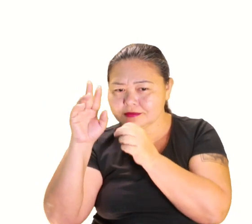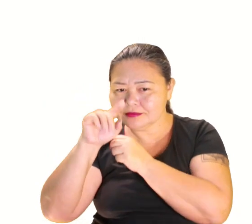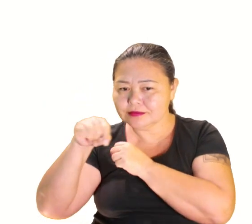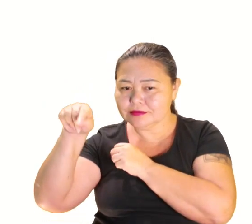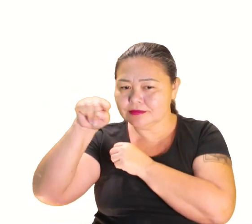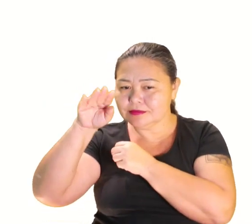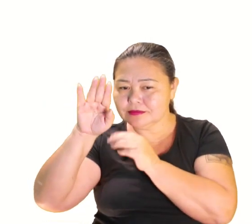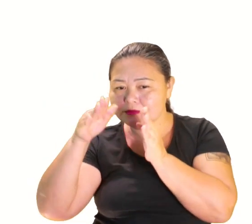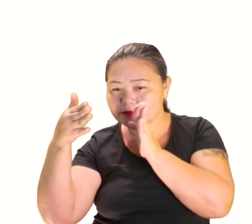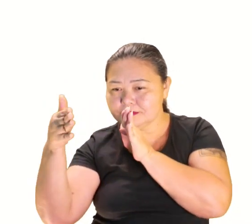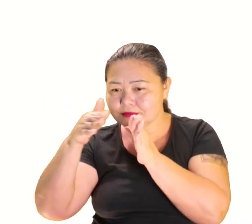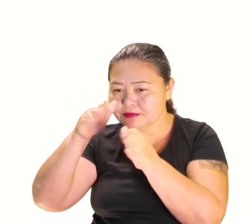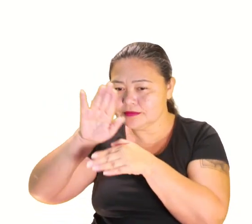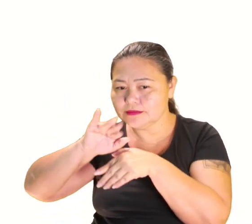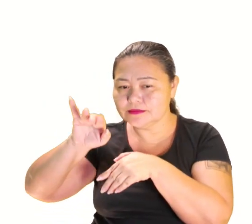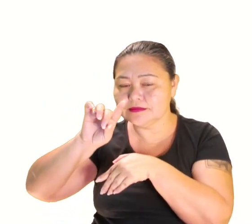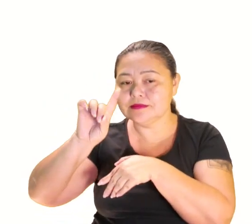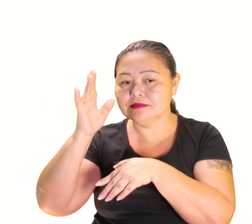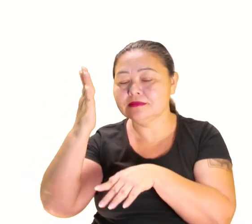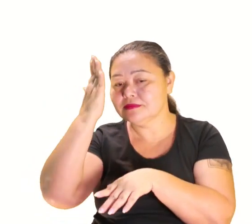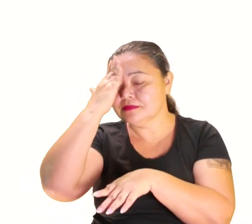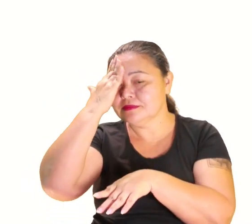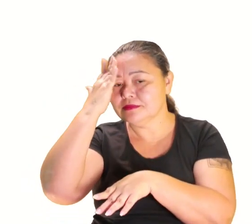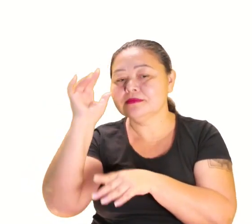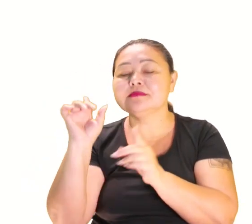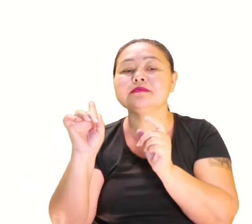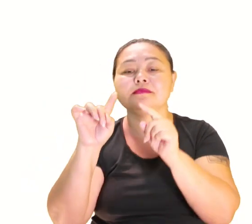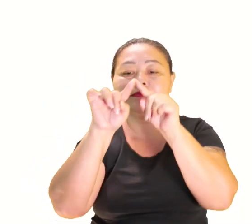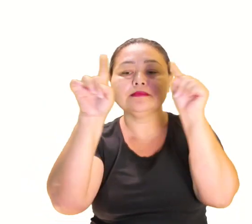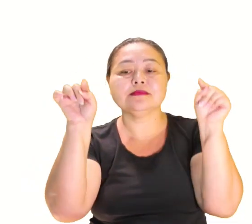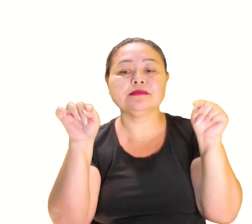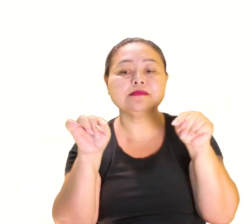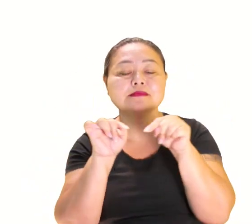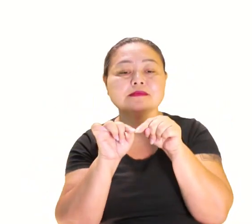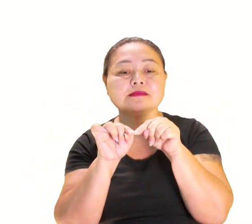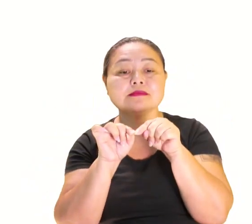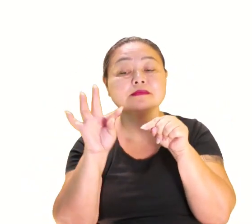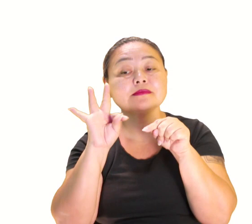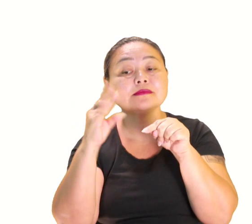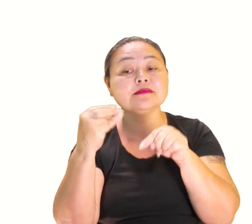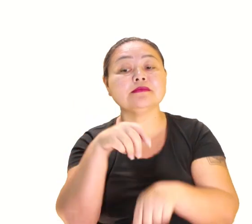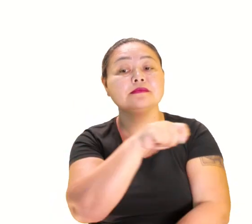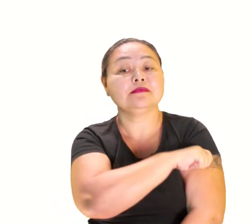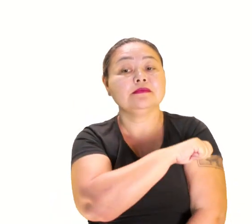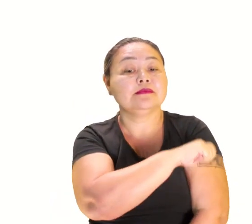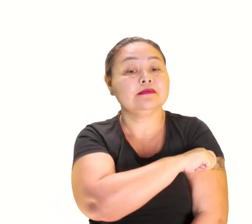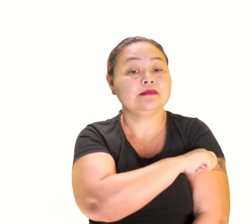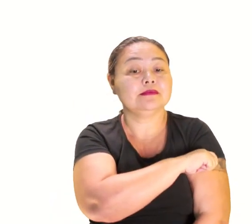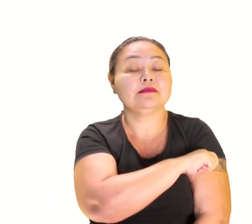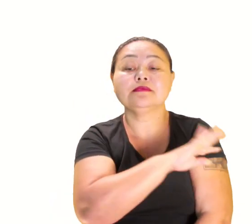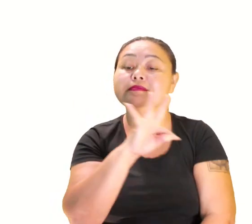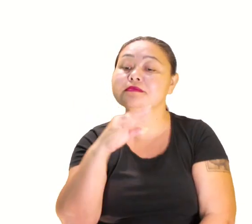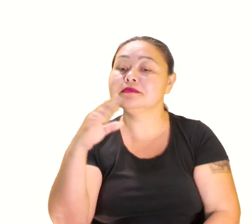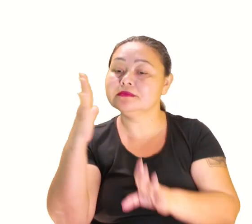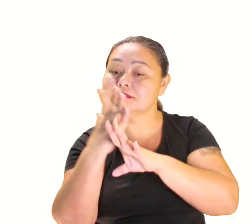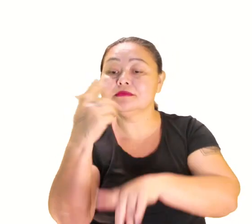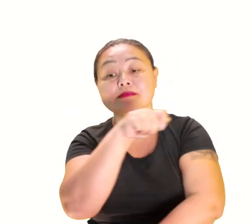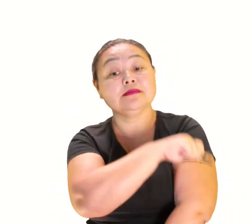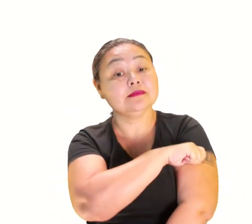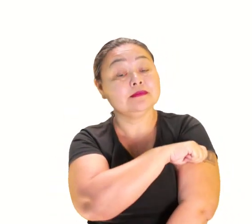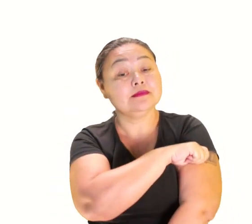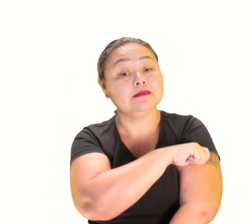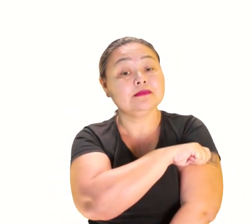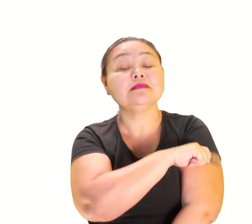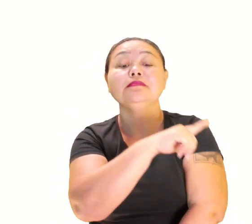né? Isso. Esse meio aqui. Porque pelo gráfico nós temos que nem todo aluno é distraído e nem todo distraído é